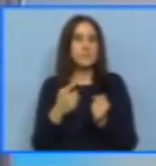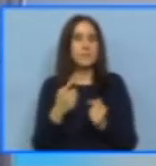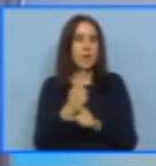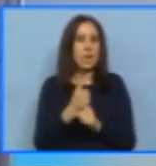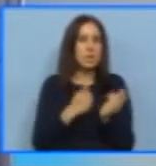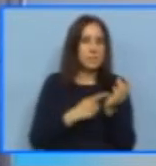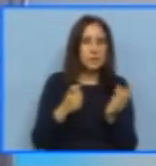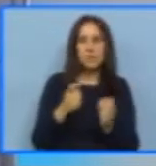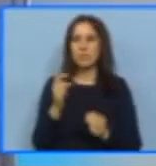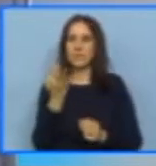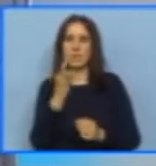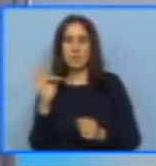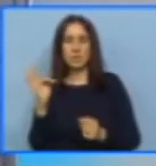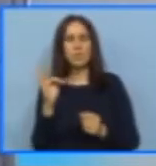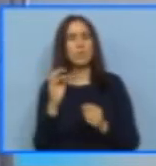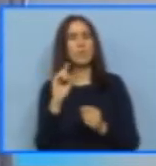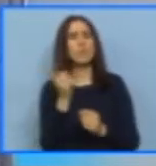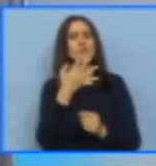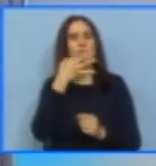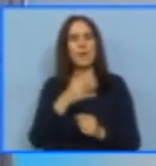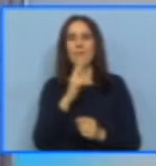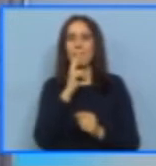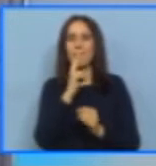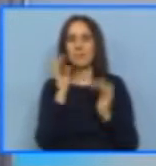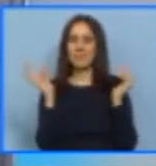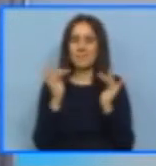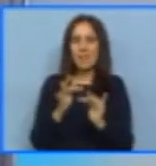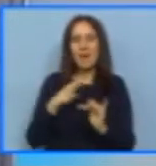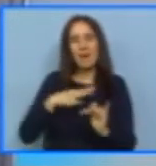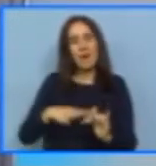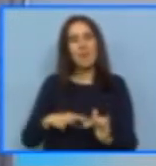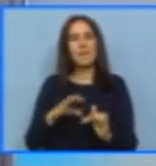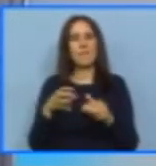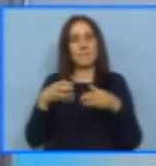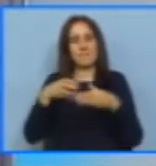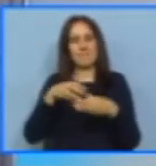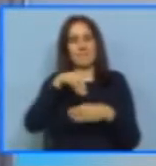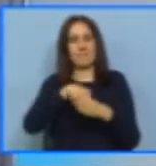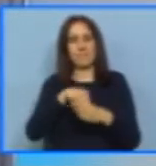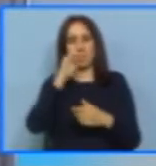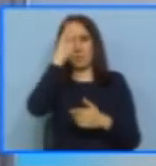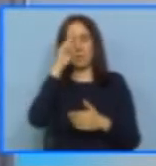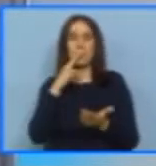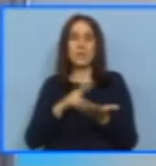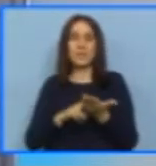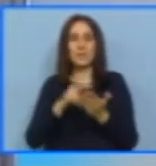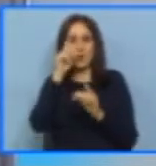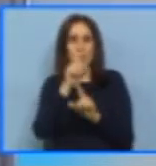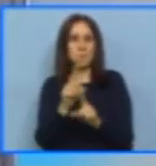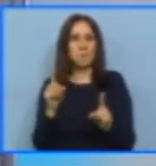dos franceses. Toda a gente quer vir a Fátima integrando a comitiva do Papa, por esta razão que nós já sabemos, mas que é